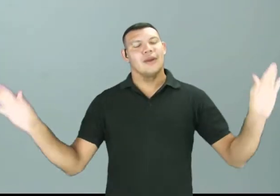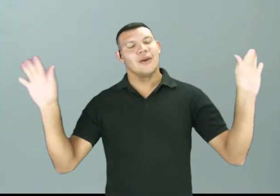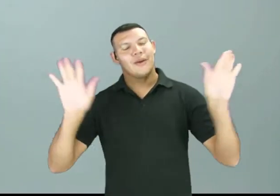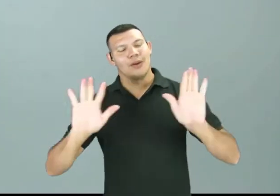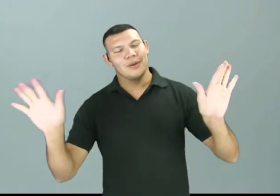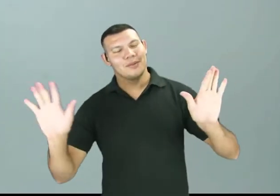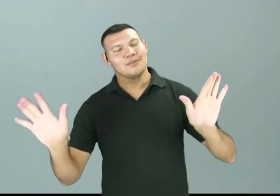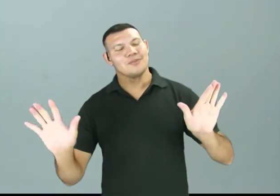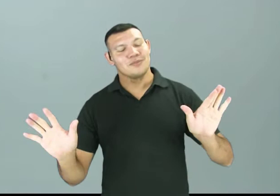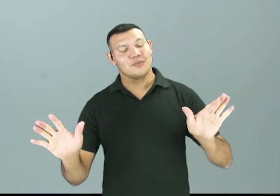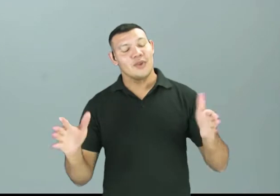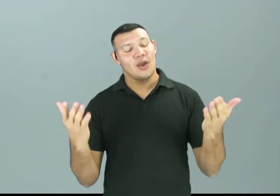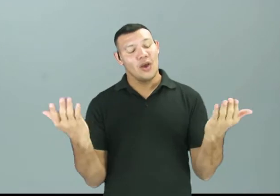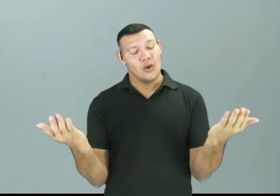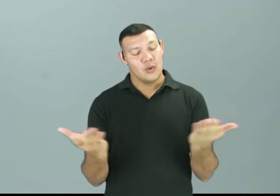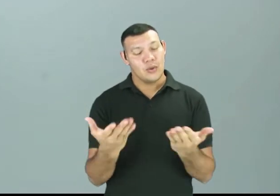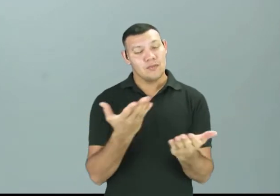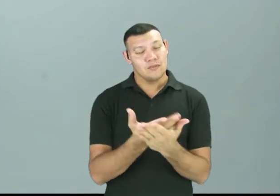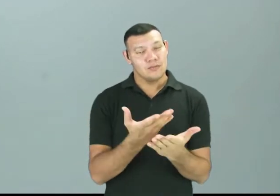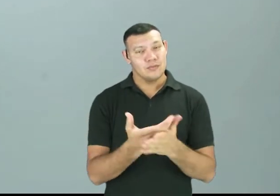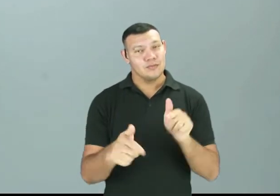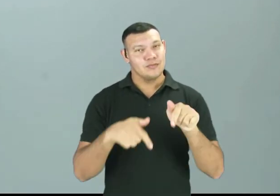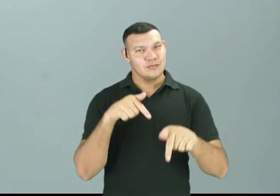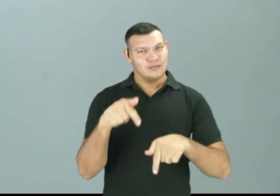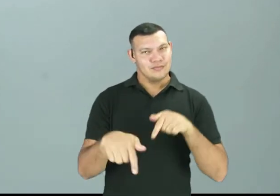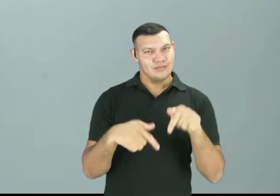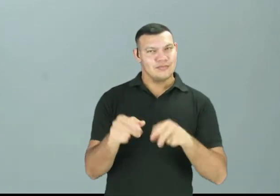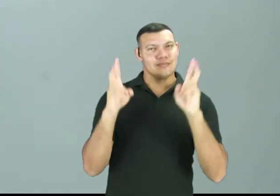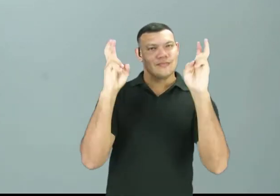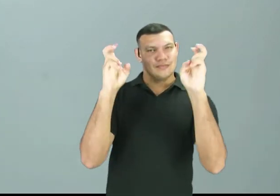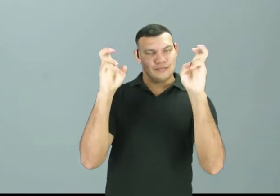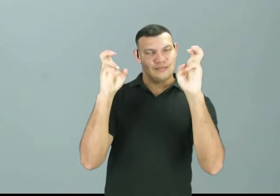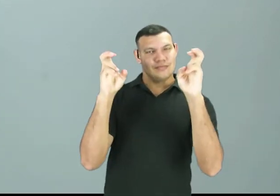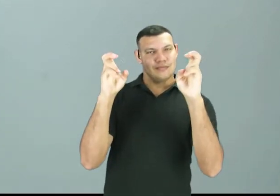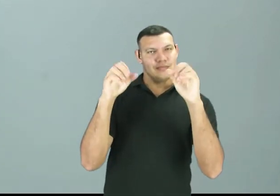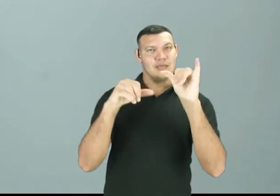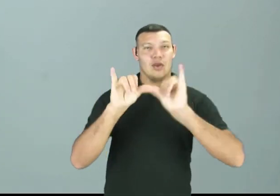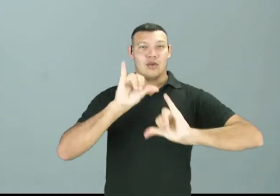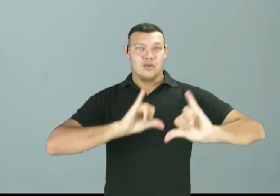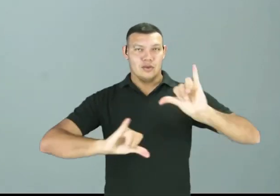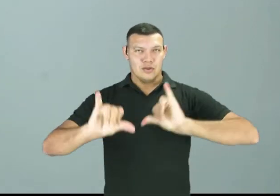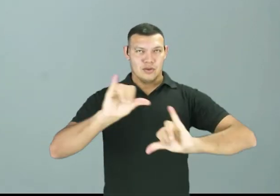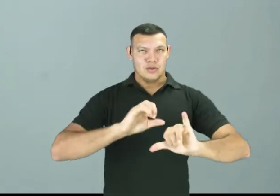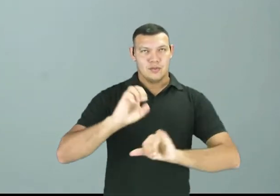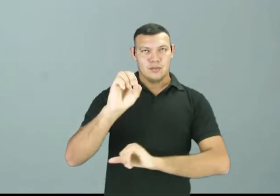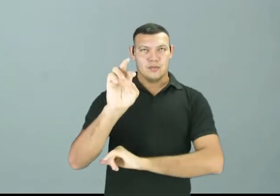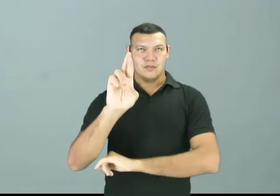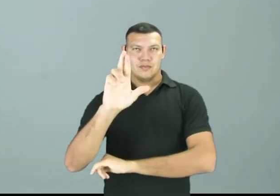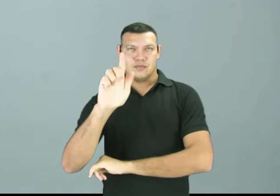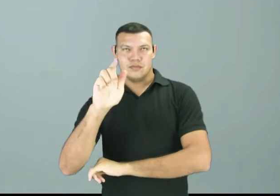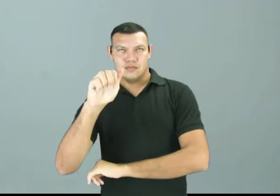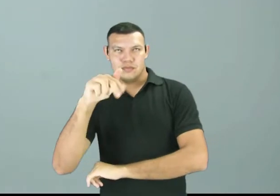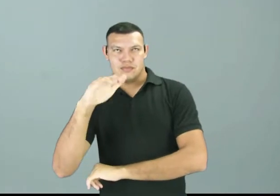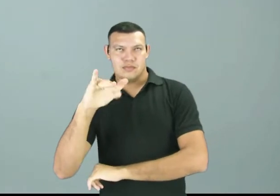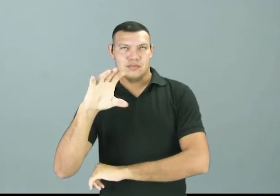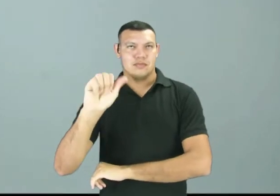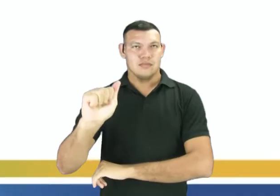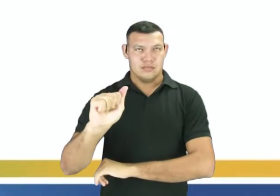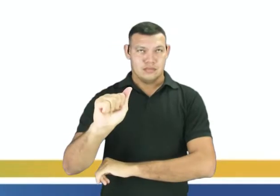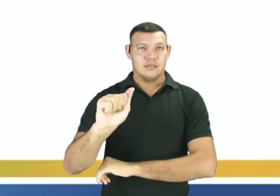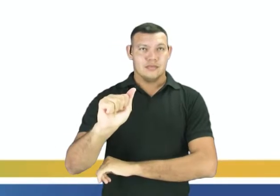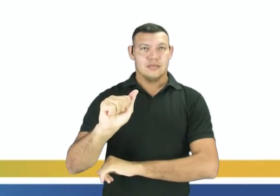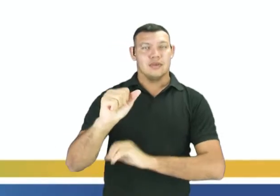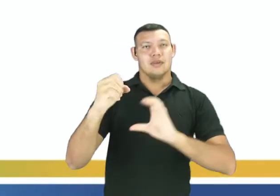Olá, essa é a nossa aula de Química, que trabalha com o tema compostos orgânicos, características gerais, composição,